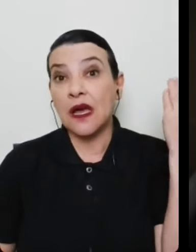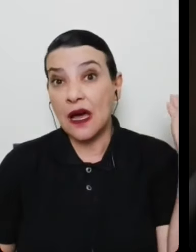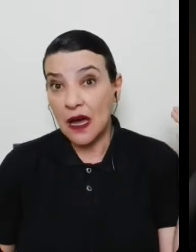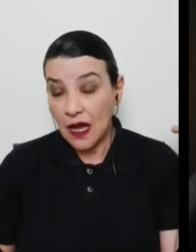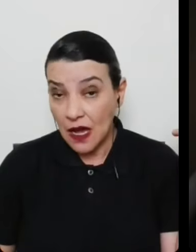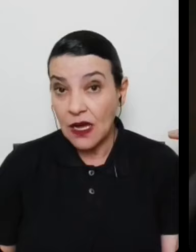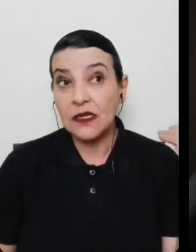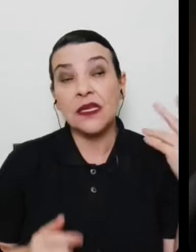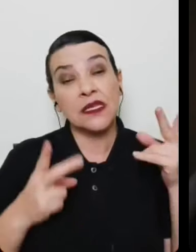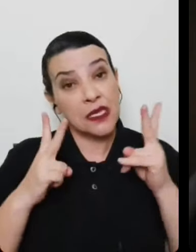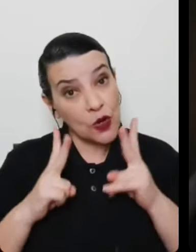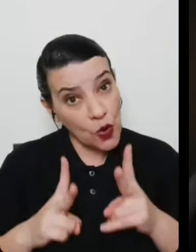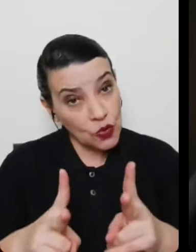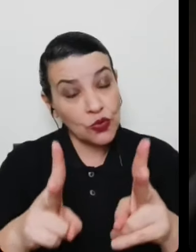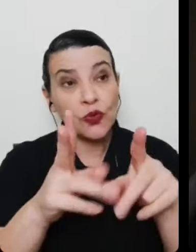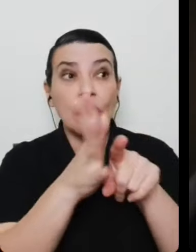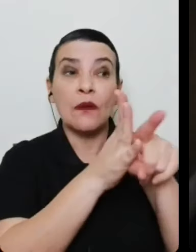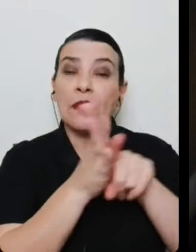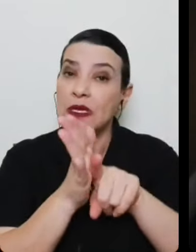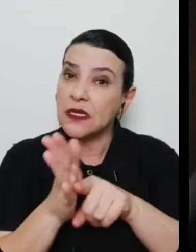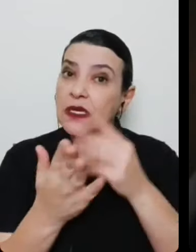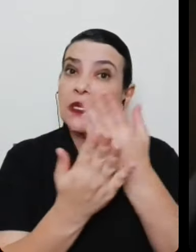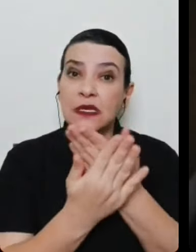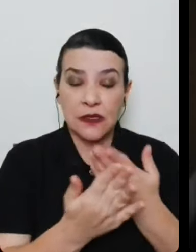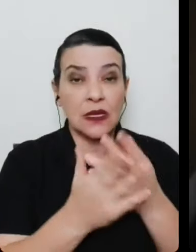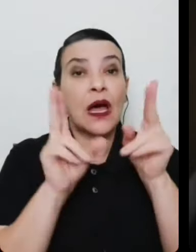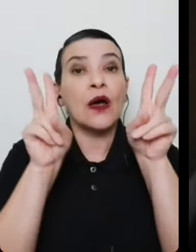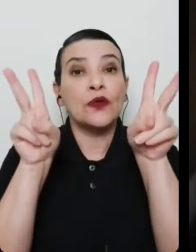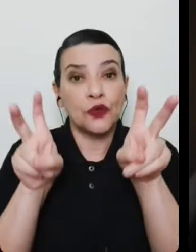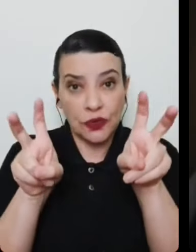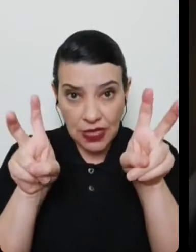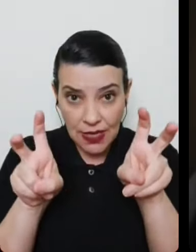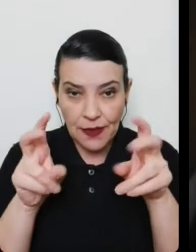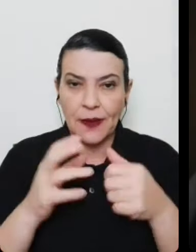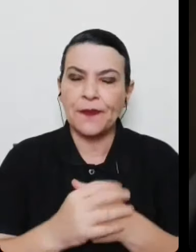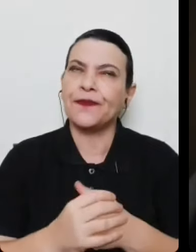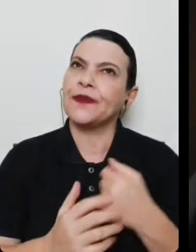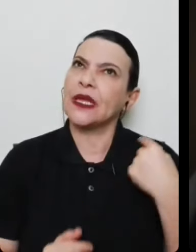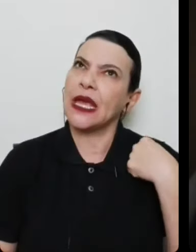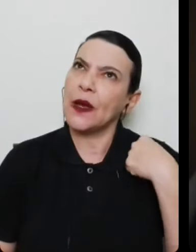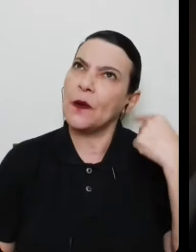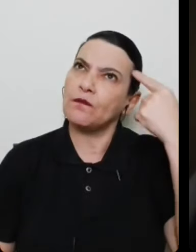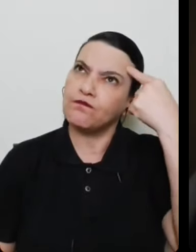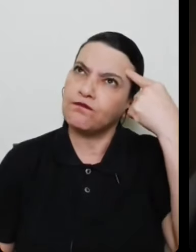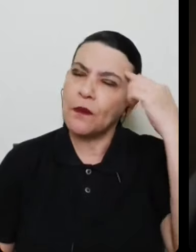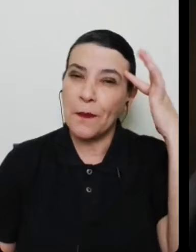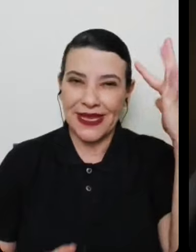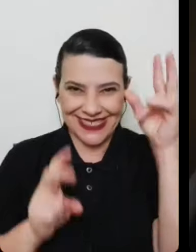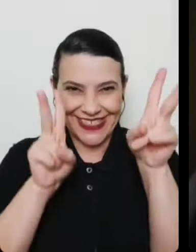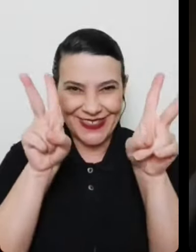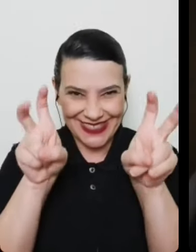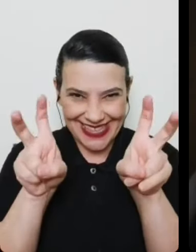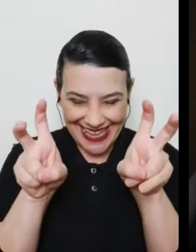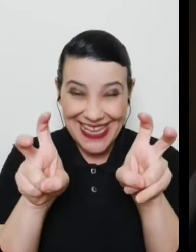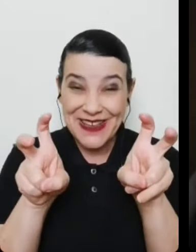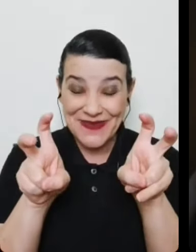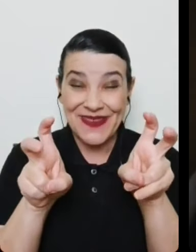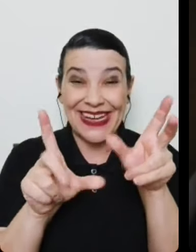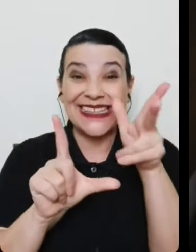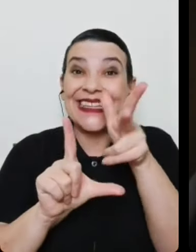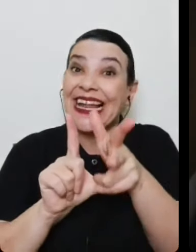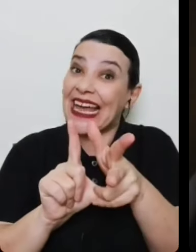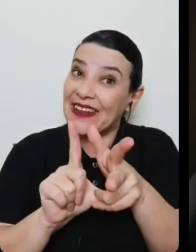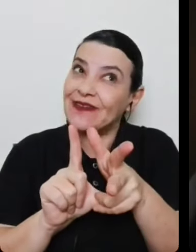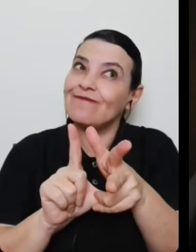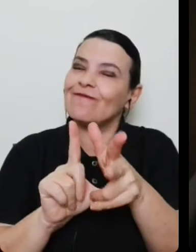e fazem pesquisas sobre esse assunto. Então, quando eu pensei o título, eu pensei